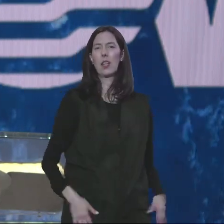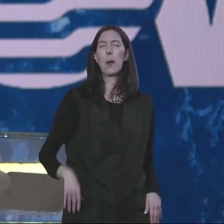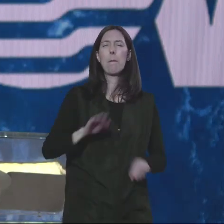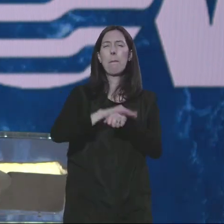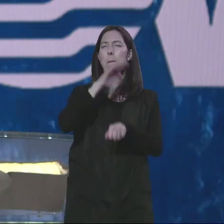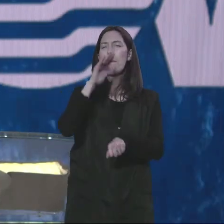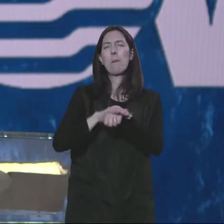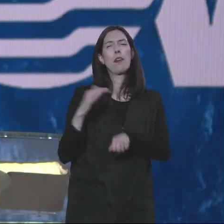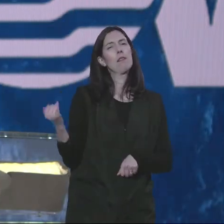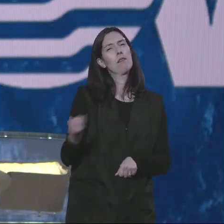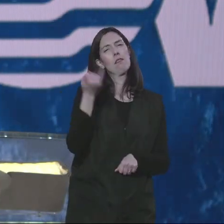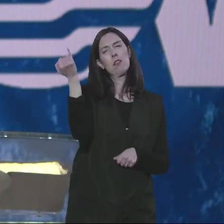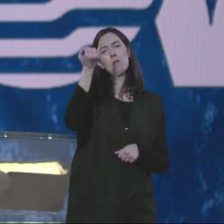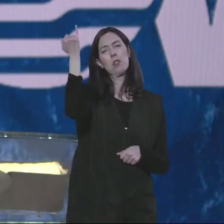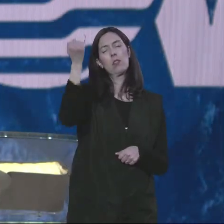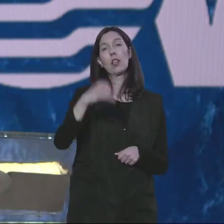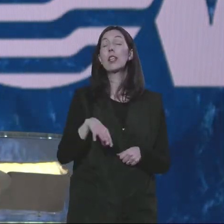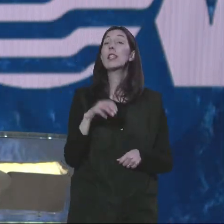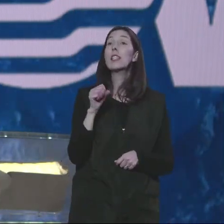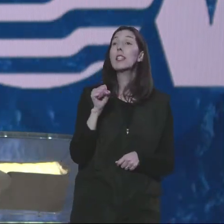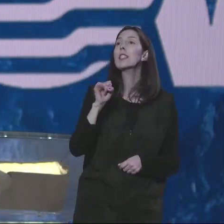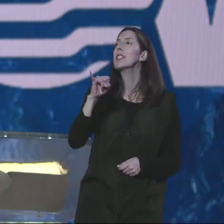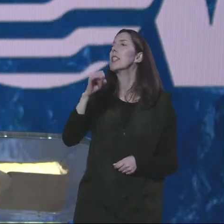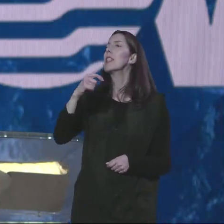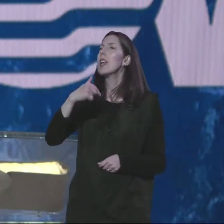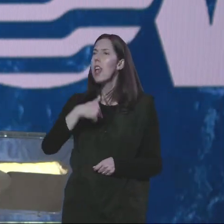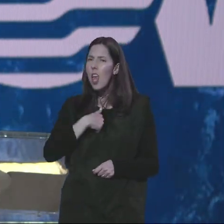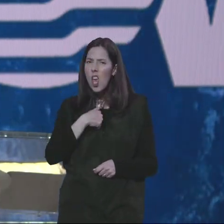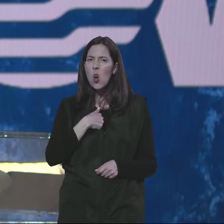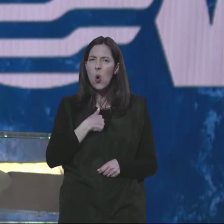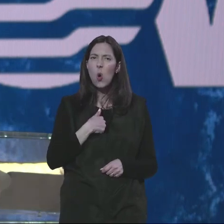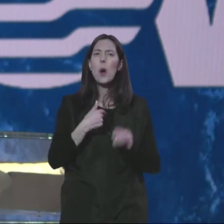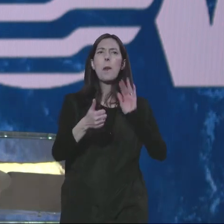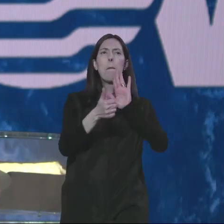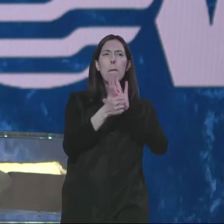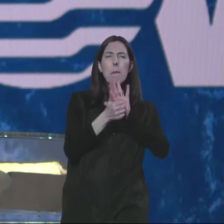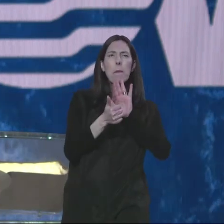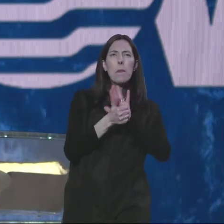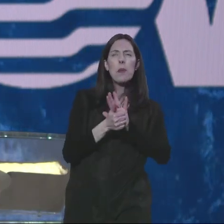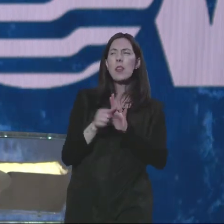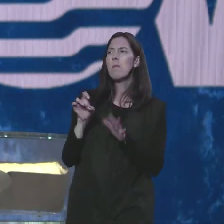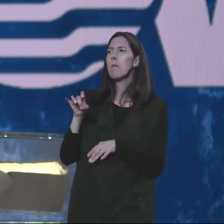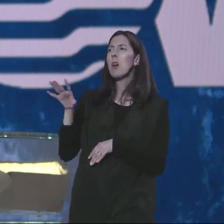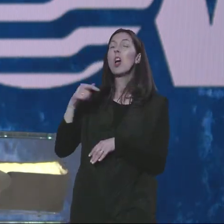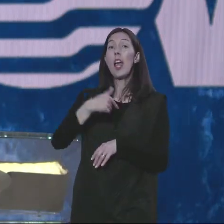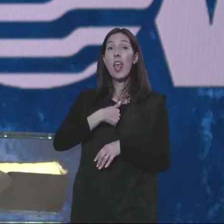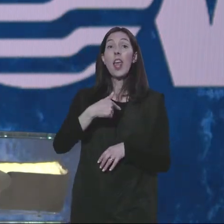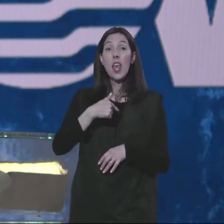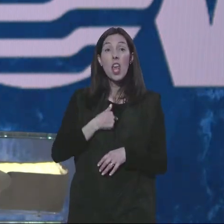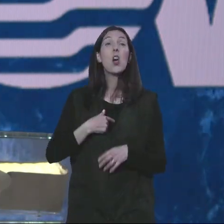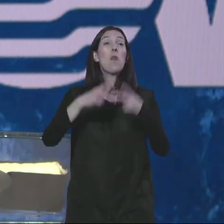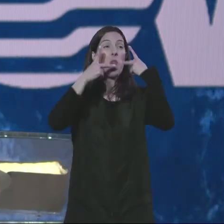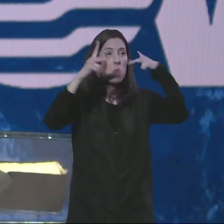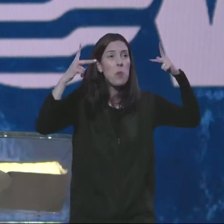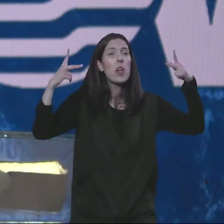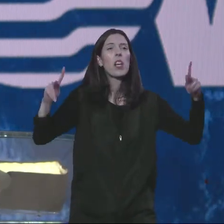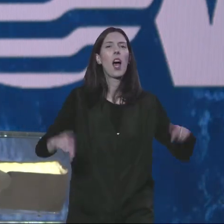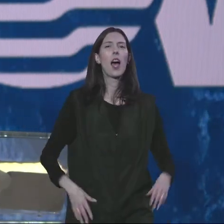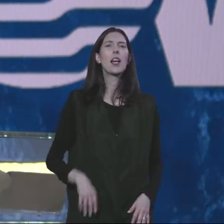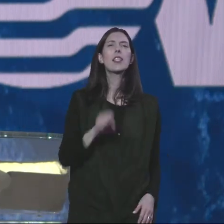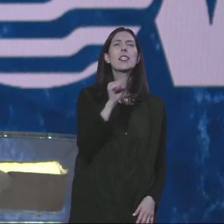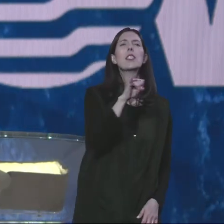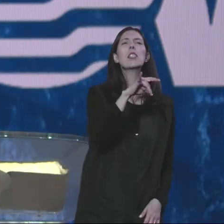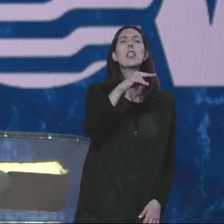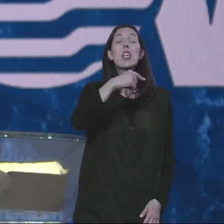Se um dia me mandarem embora, eu vou parar de pregar. Não, eu vou continuar pregando, nem que seja na praça. Se um dia me prenderem porque eu falo que